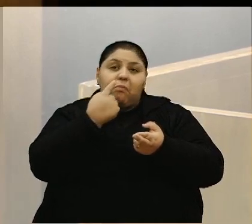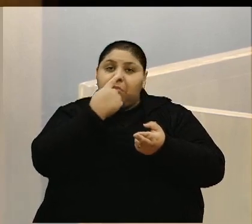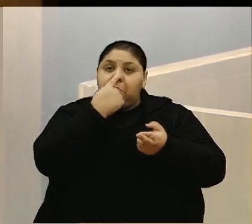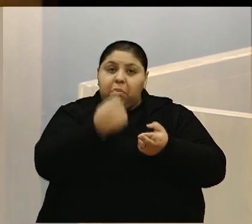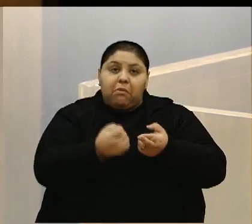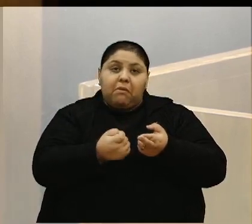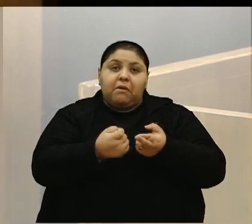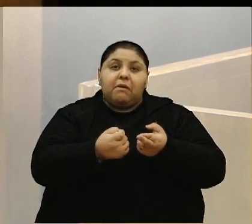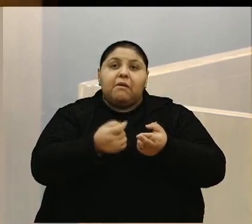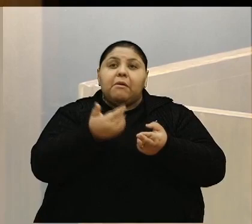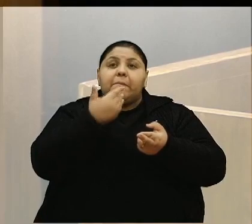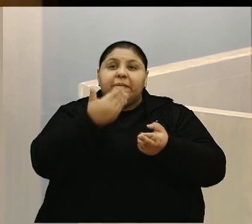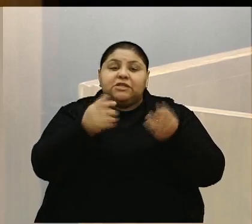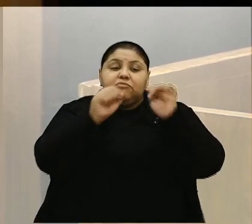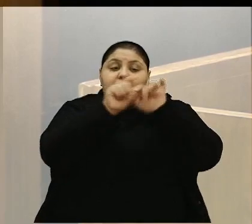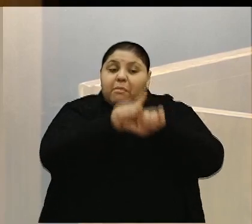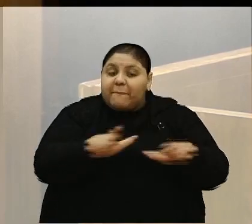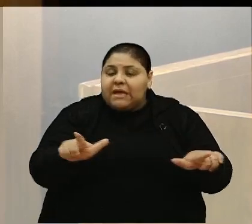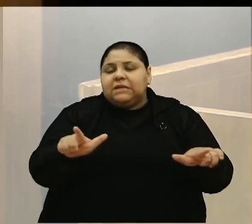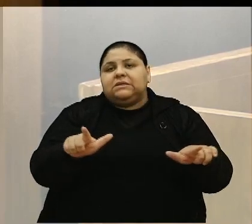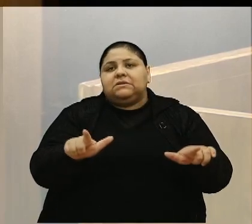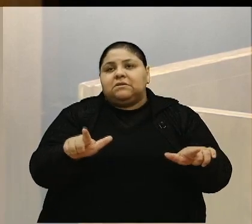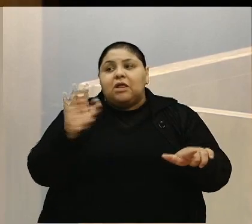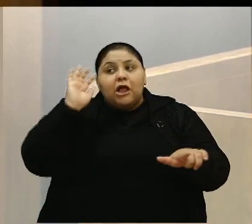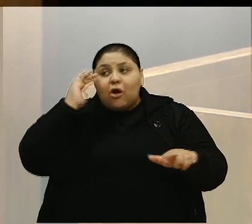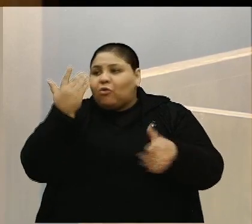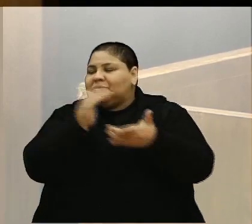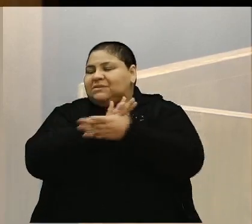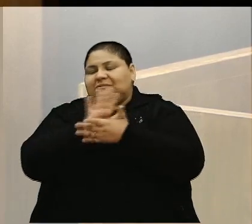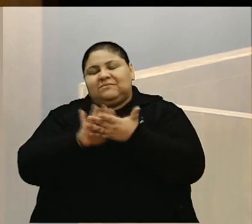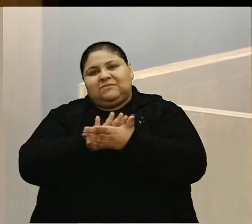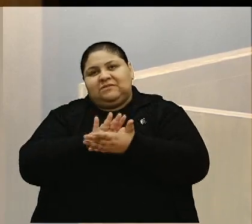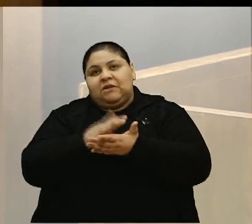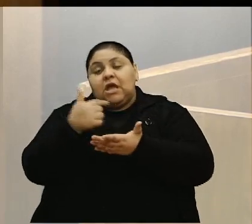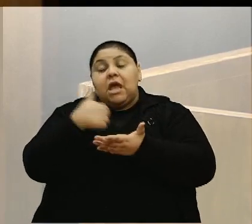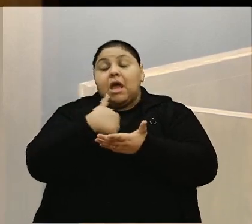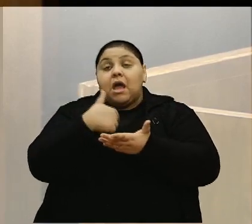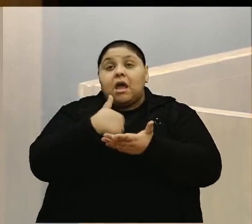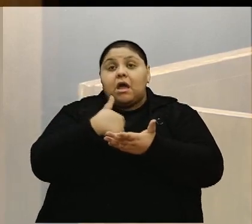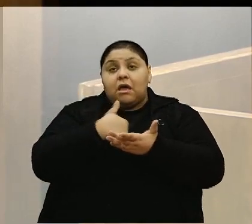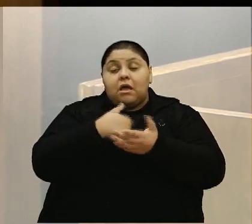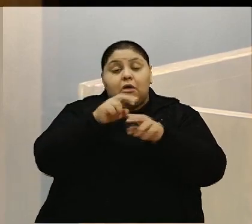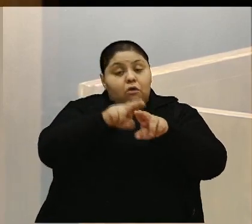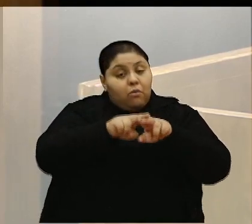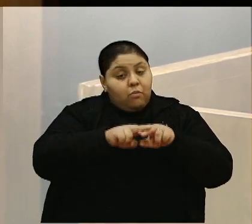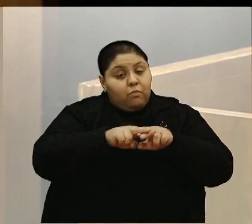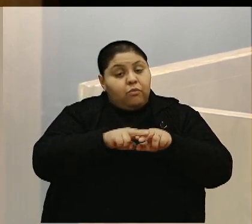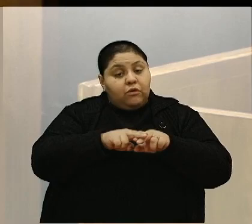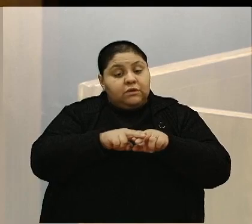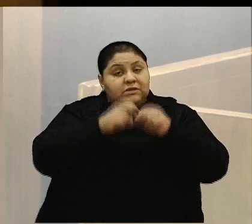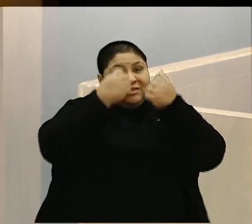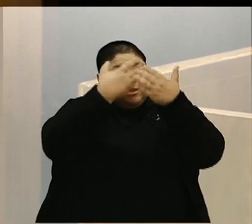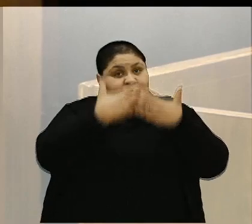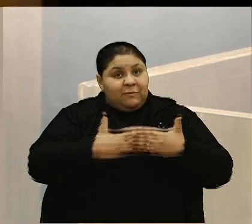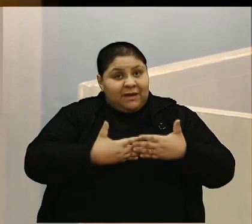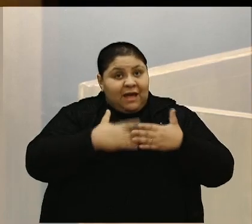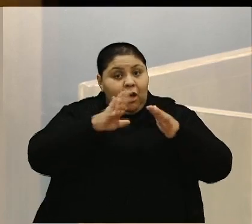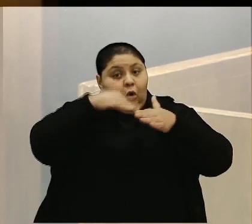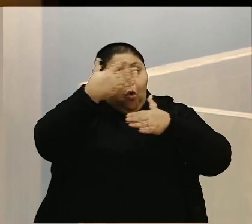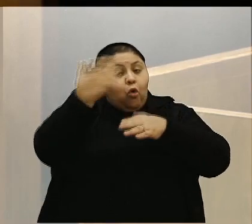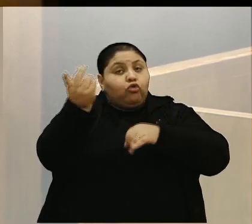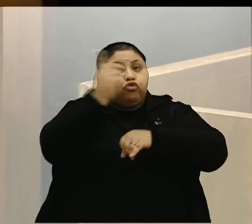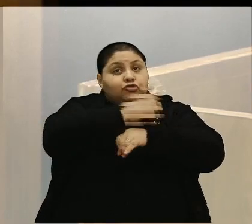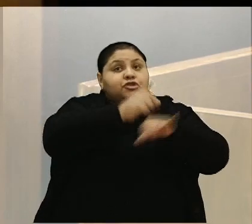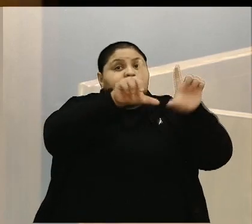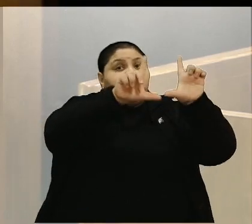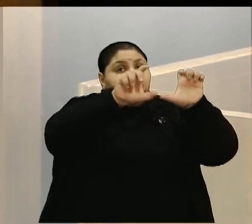a limpeza seria prevenção, não aconteceram. Eu tenho, e por isso que eu vou trazer num grande expediente,